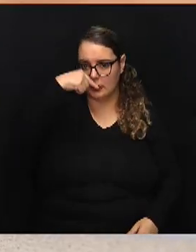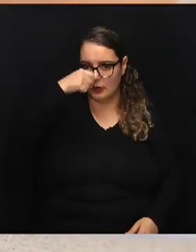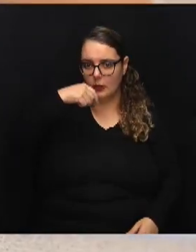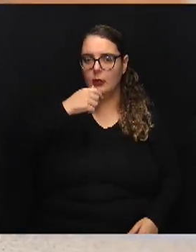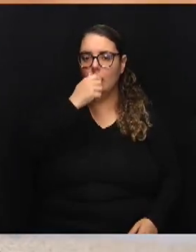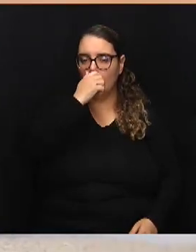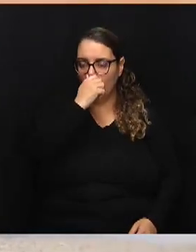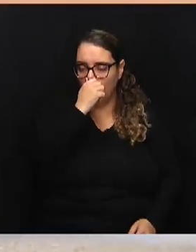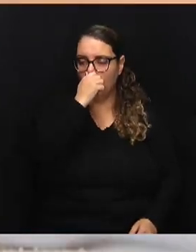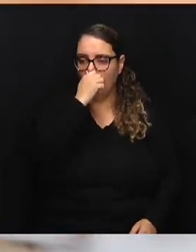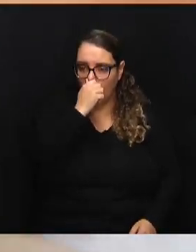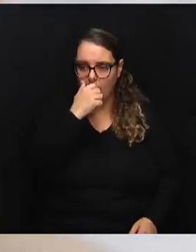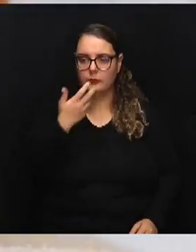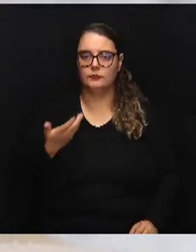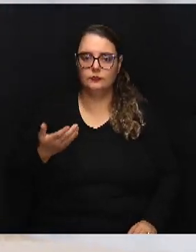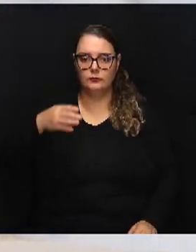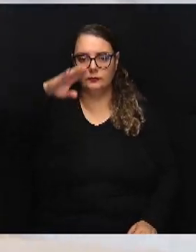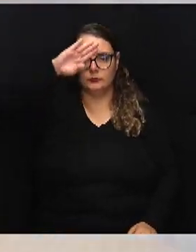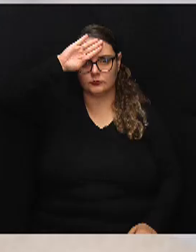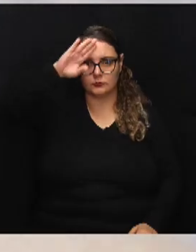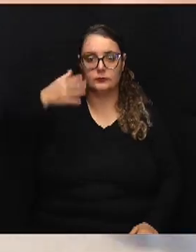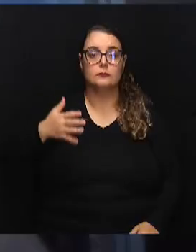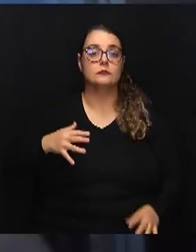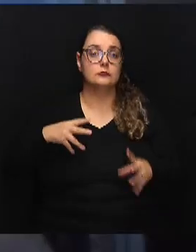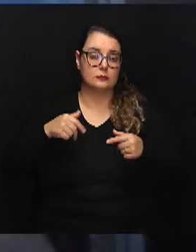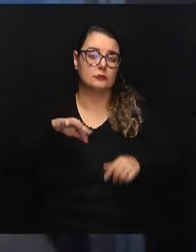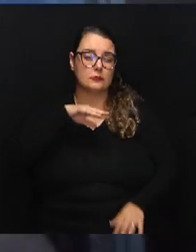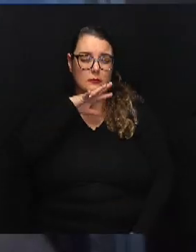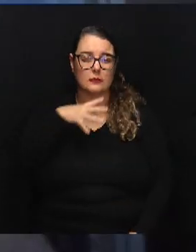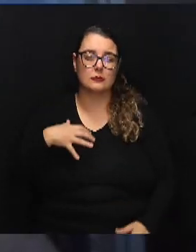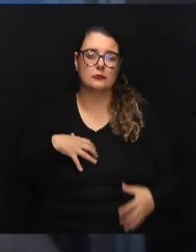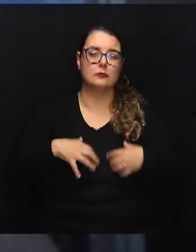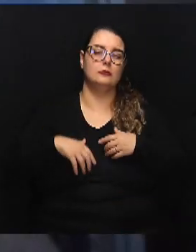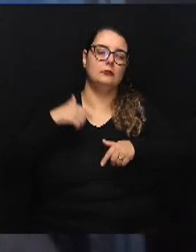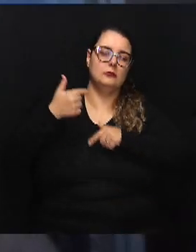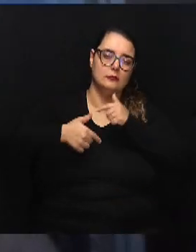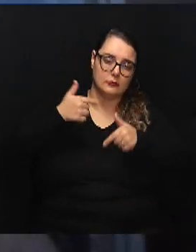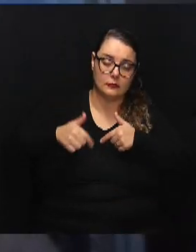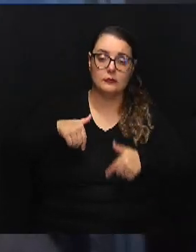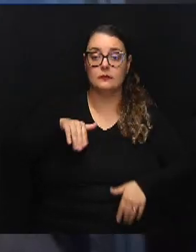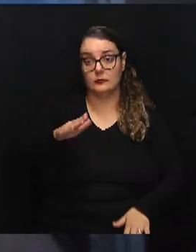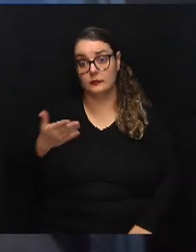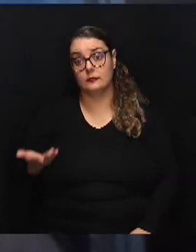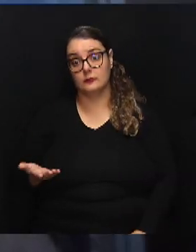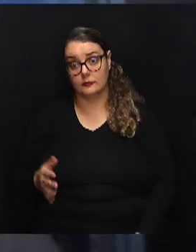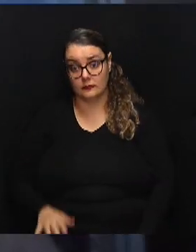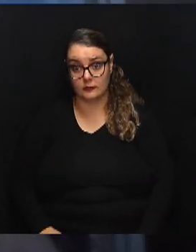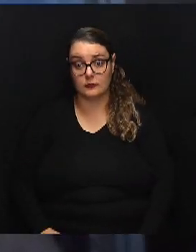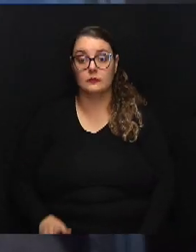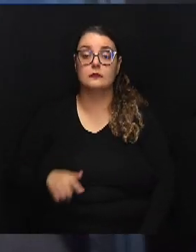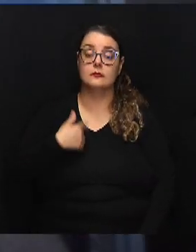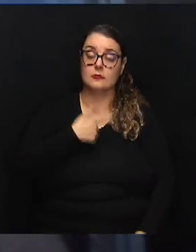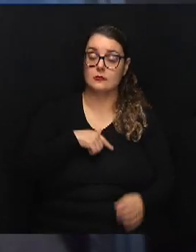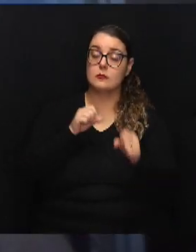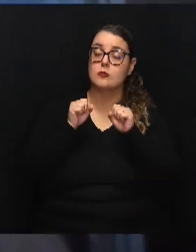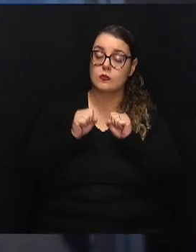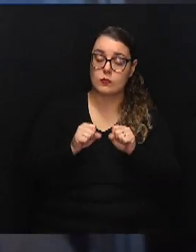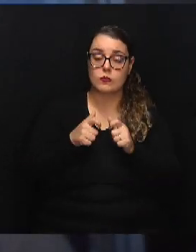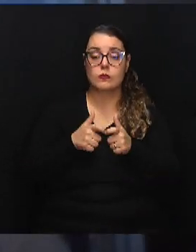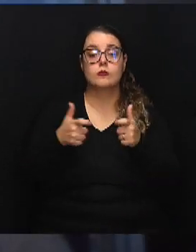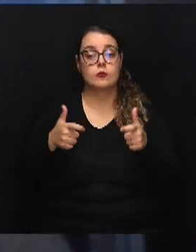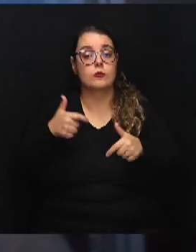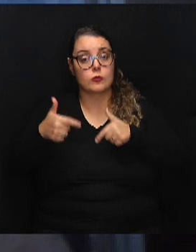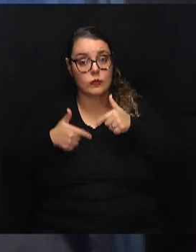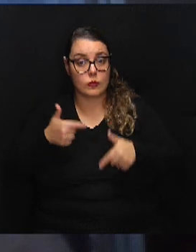né, gripado, com febre, tudo fica ruim, né, o organismo fica trabalhando mais, né, então a gente pode aumentar o